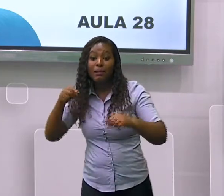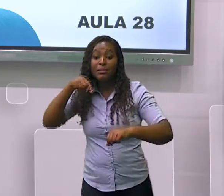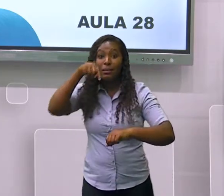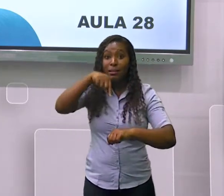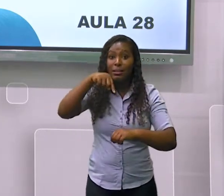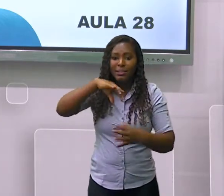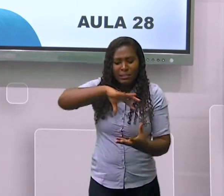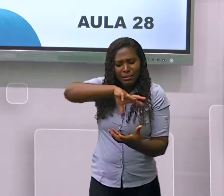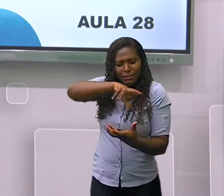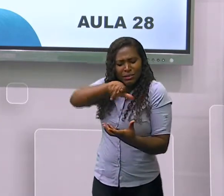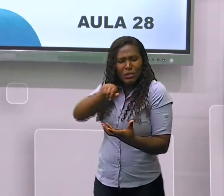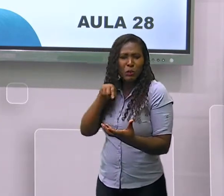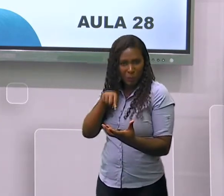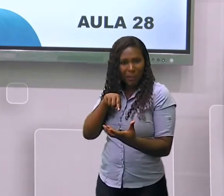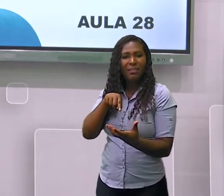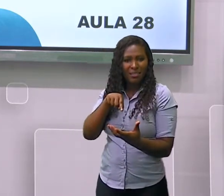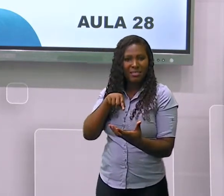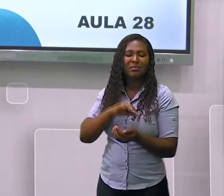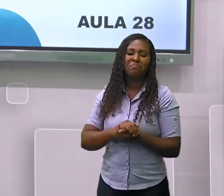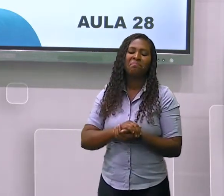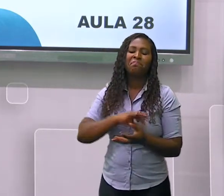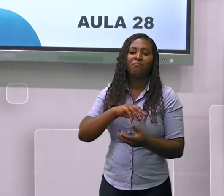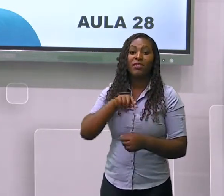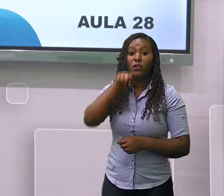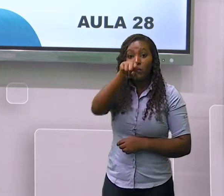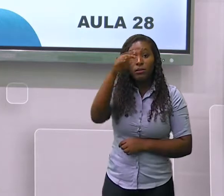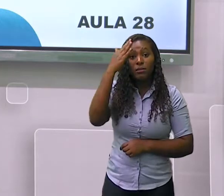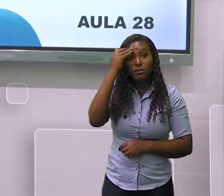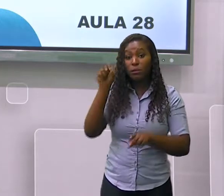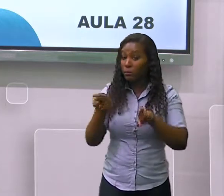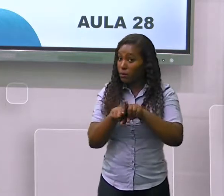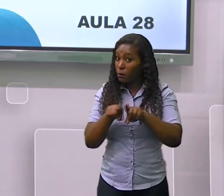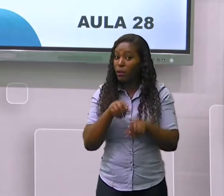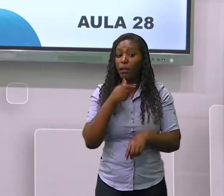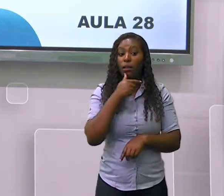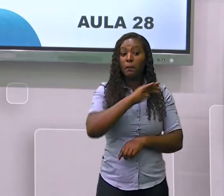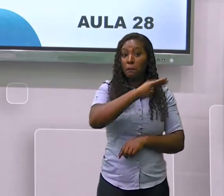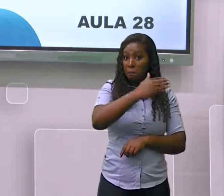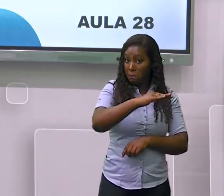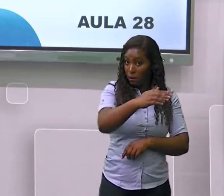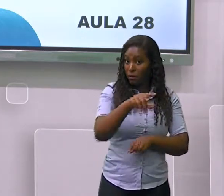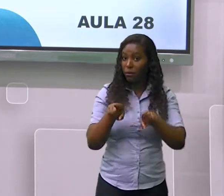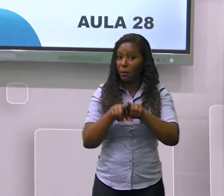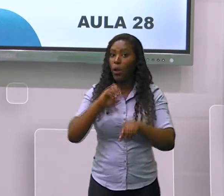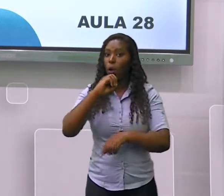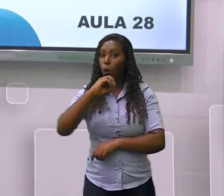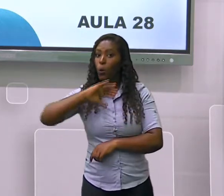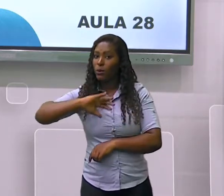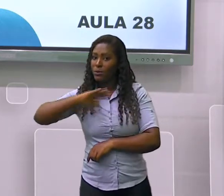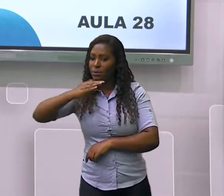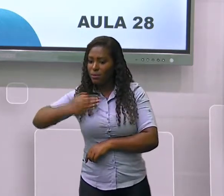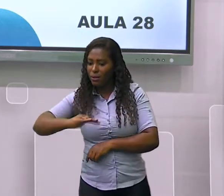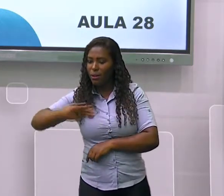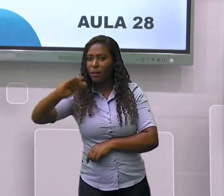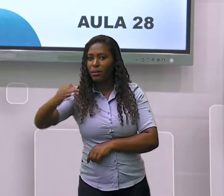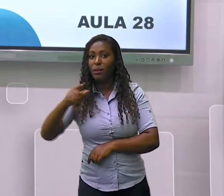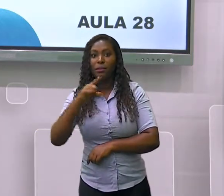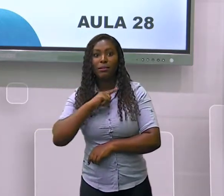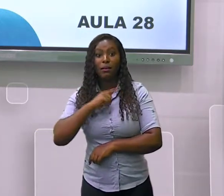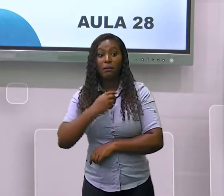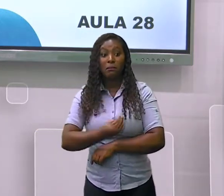E você sabia que os mares e oceanos possuem grande biodiversidade?